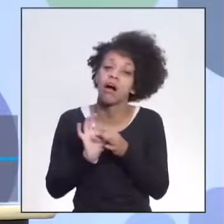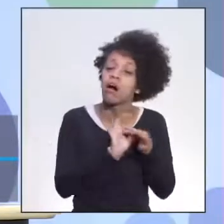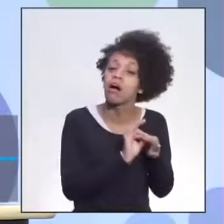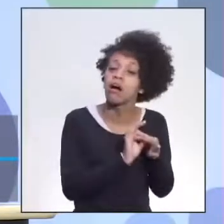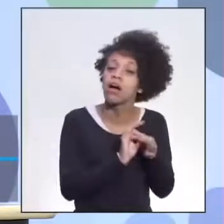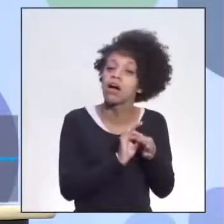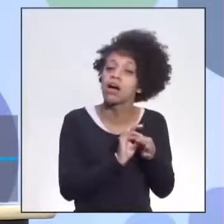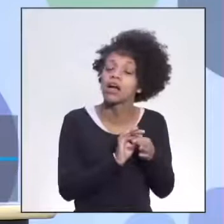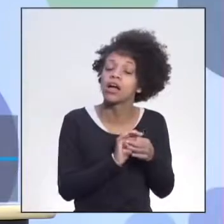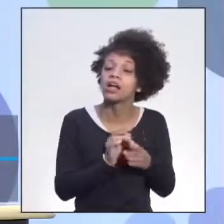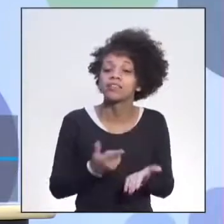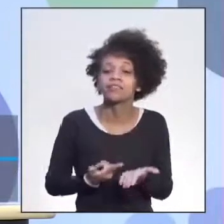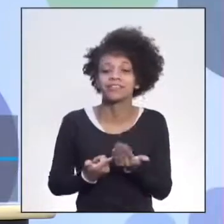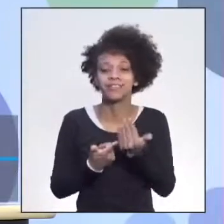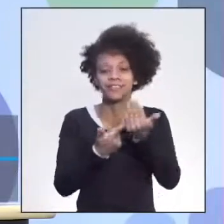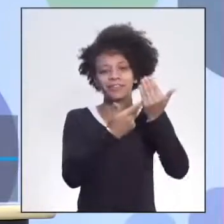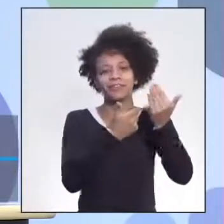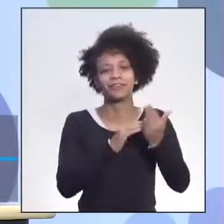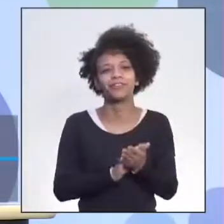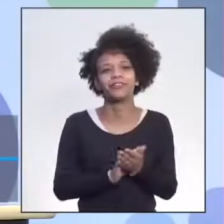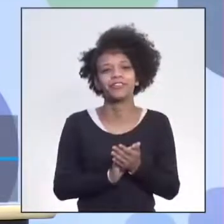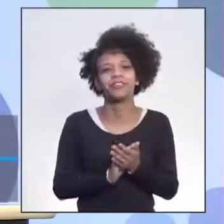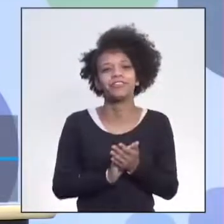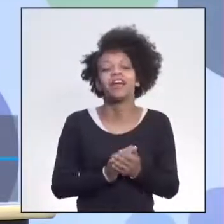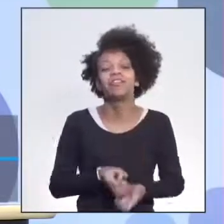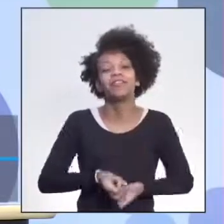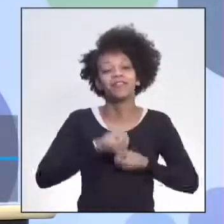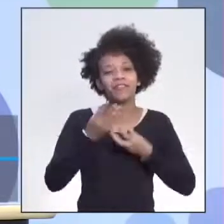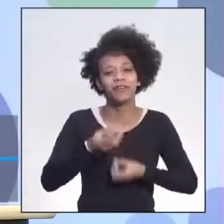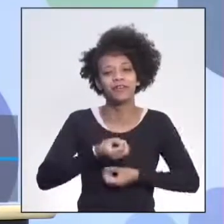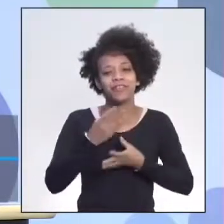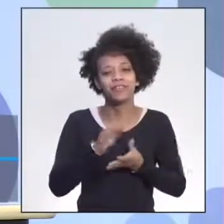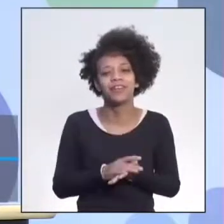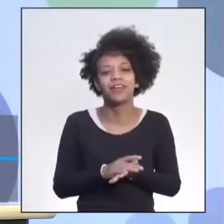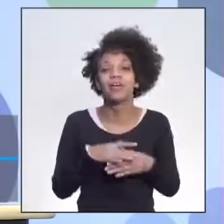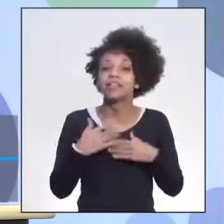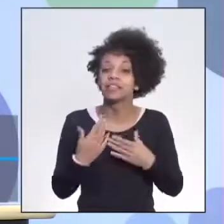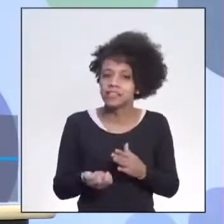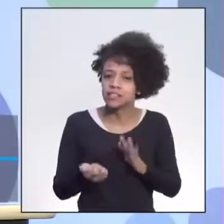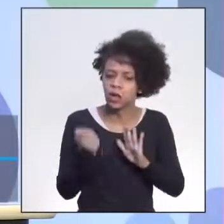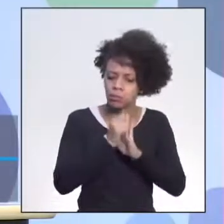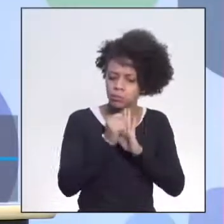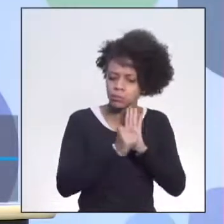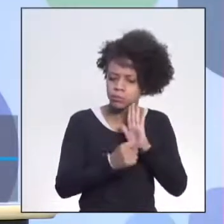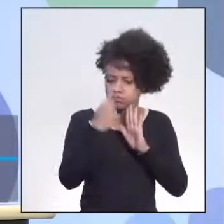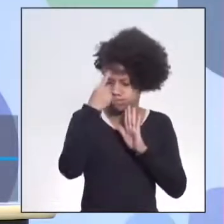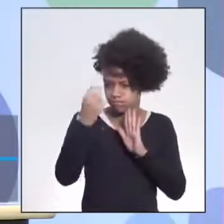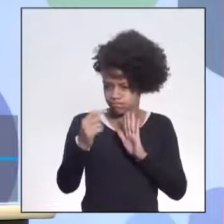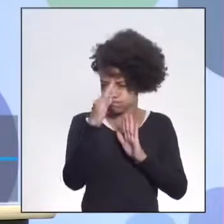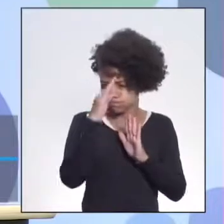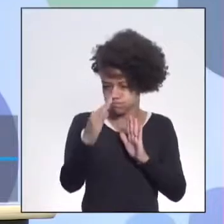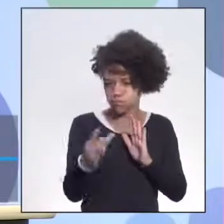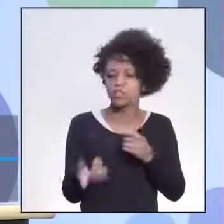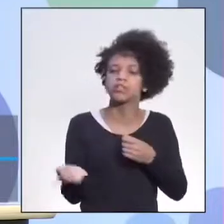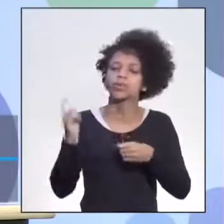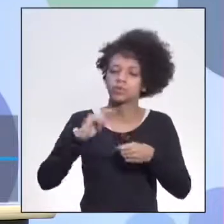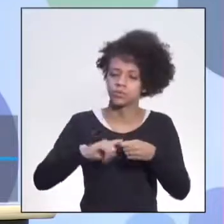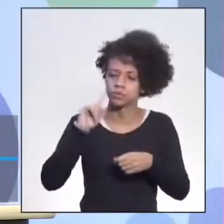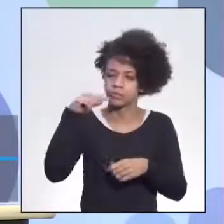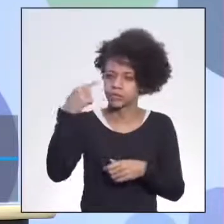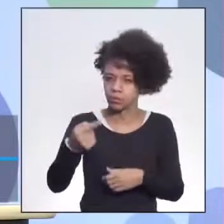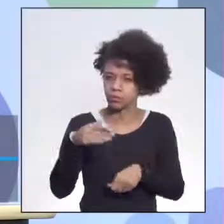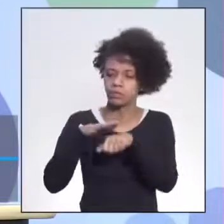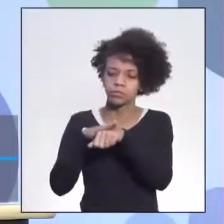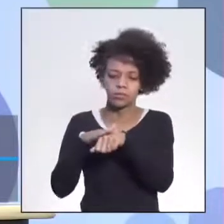relacionado à questão da tecnologia da informação. Então, anote as suas ideias principais e voltamos daqui a pouco